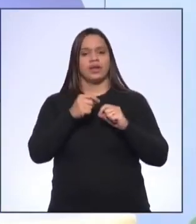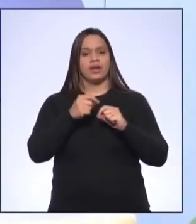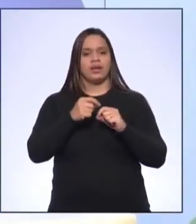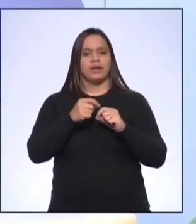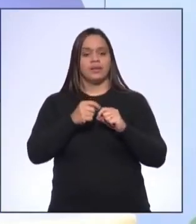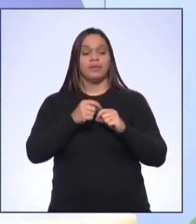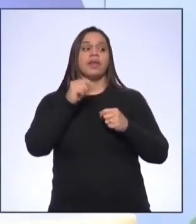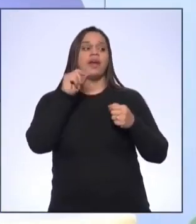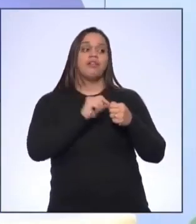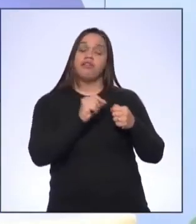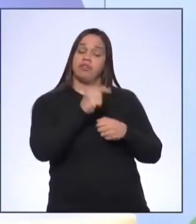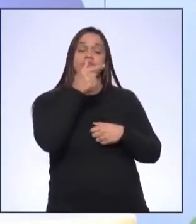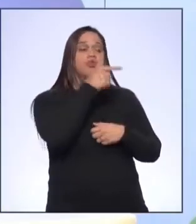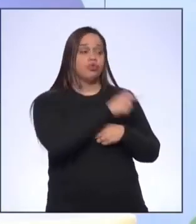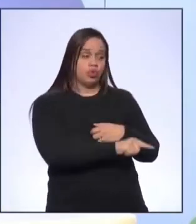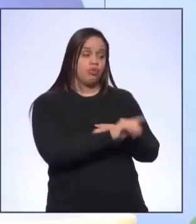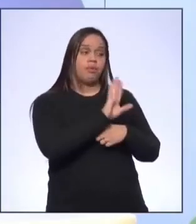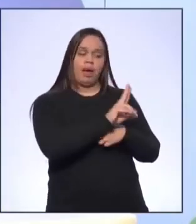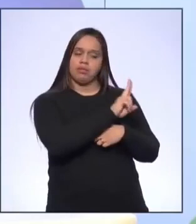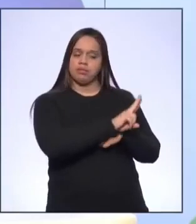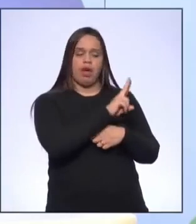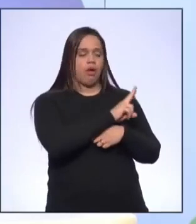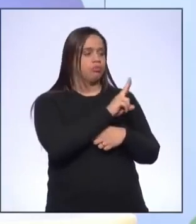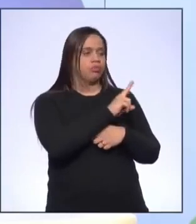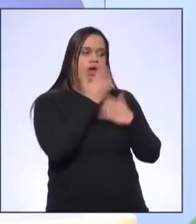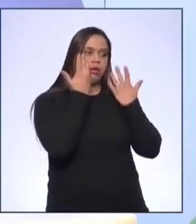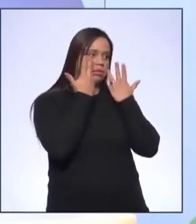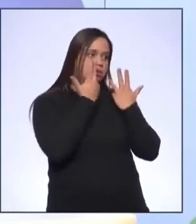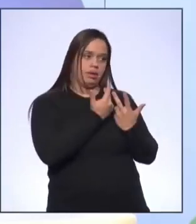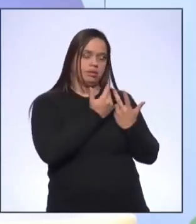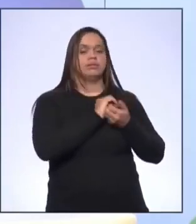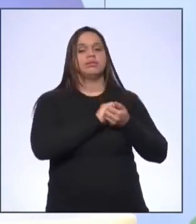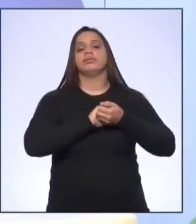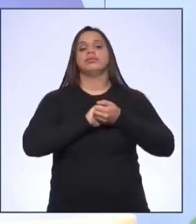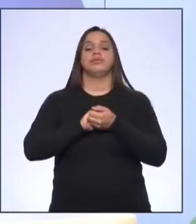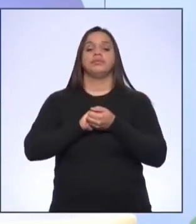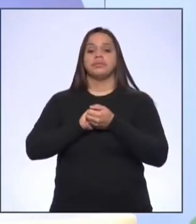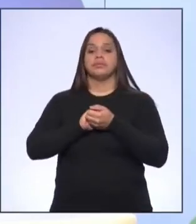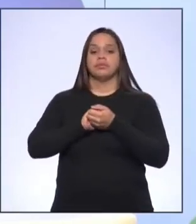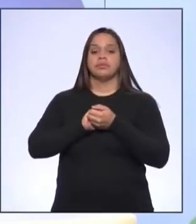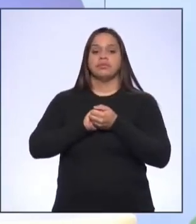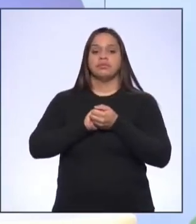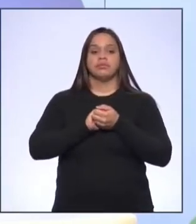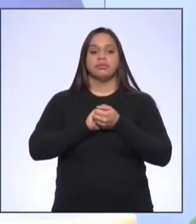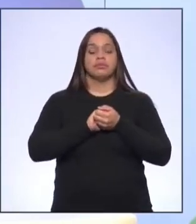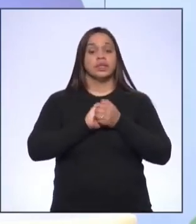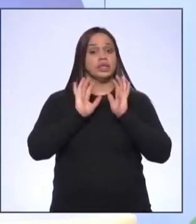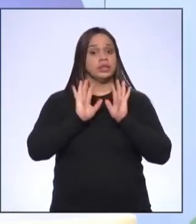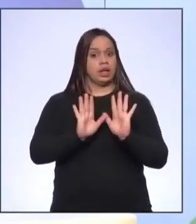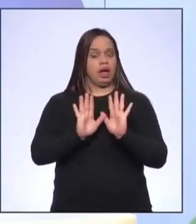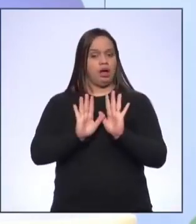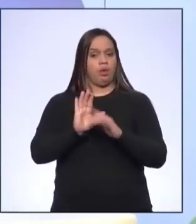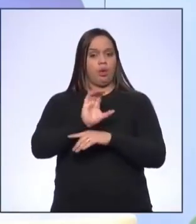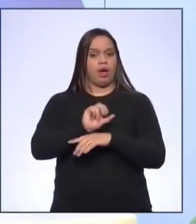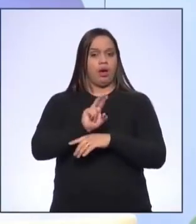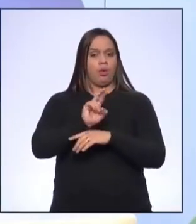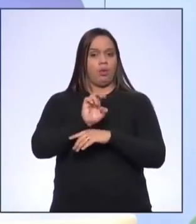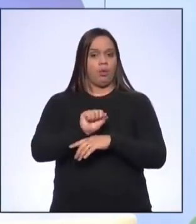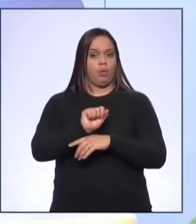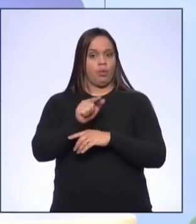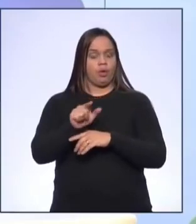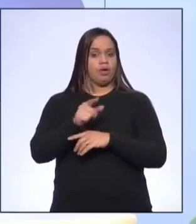o uso de animais. Ele sugere aí outros testes, né? Verdade. O Cauã, ele diz que não deve haver